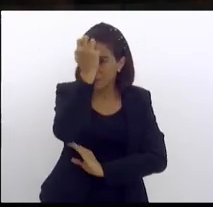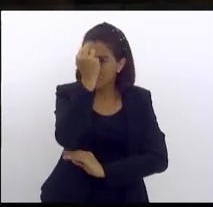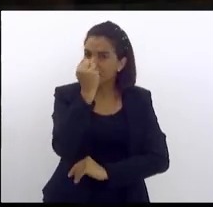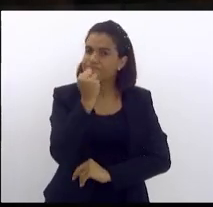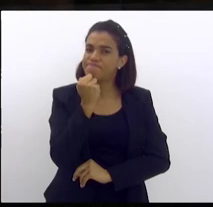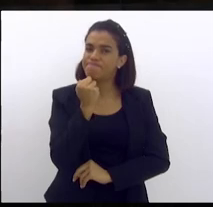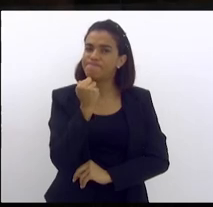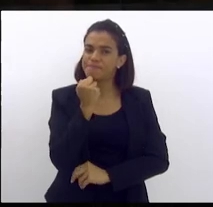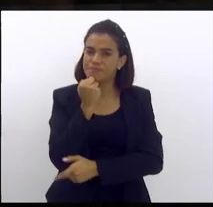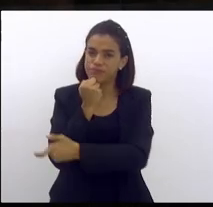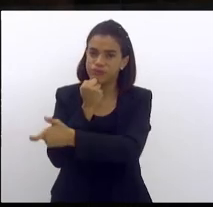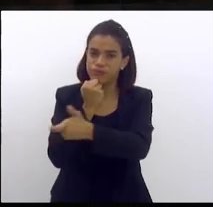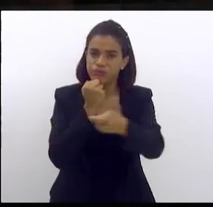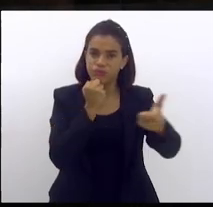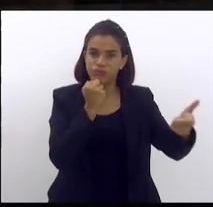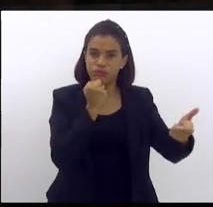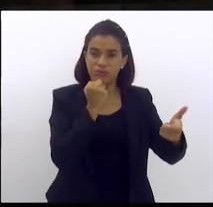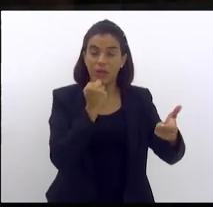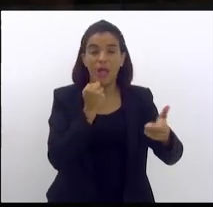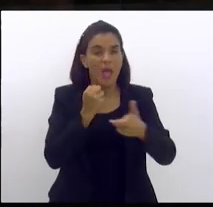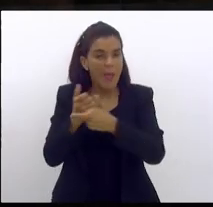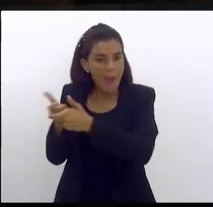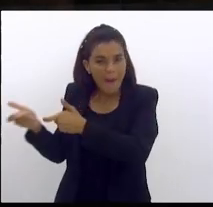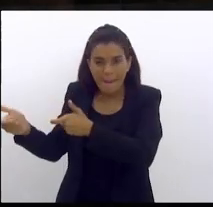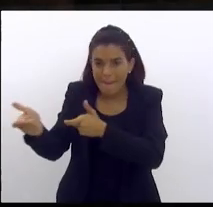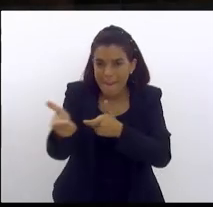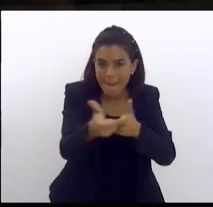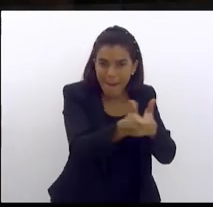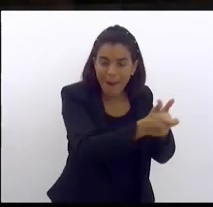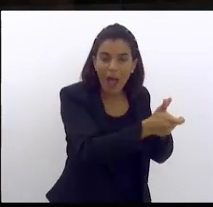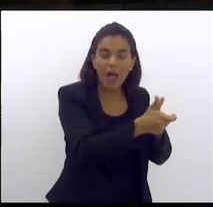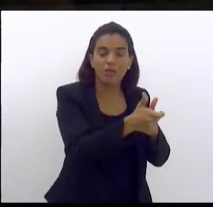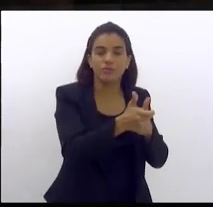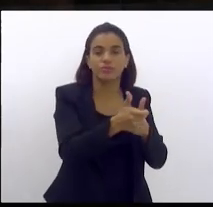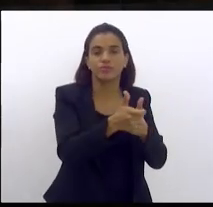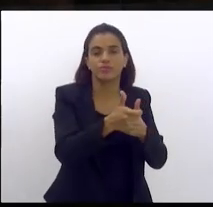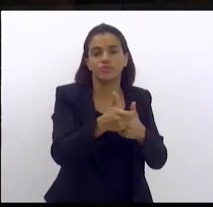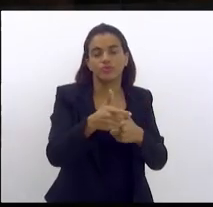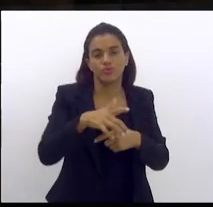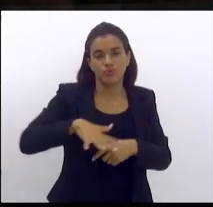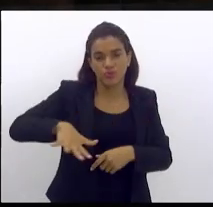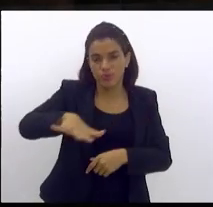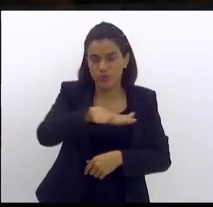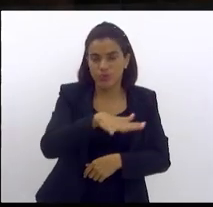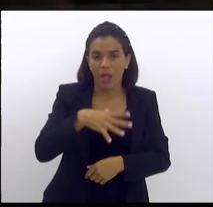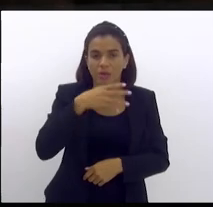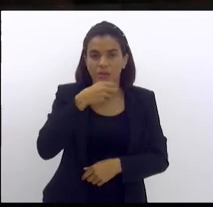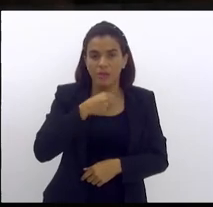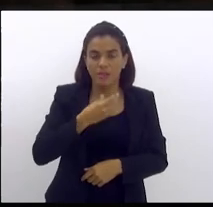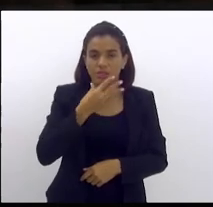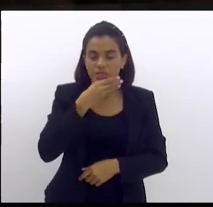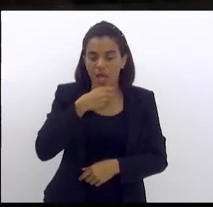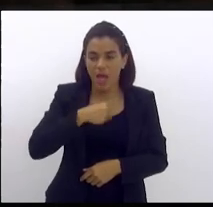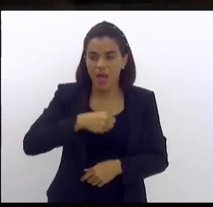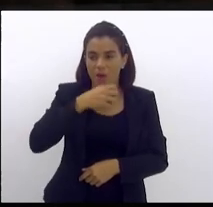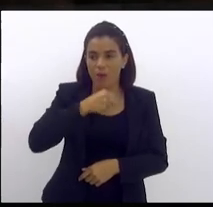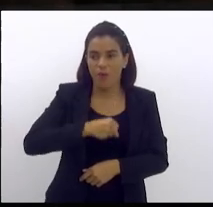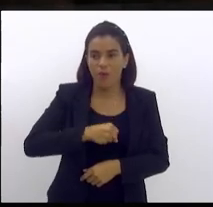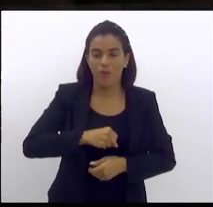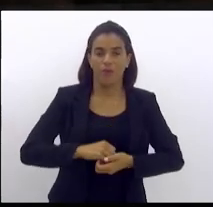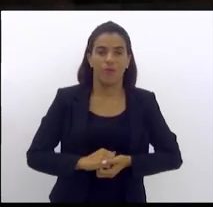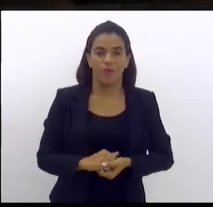está lá extermínio do Estado de Israel e de todos os infiéis